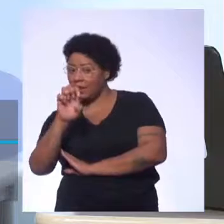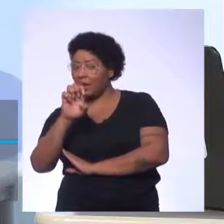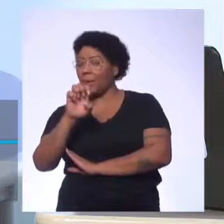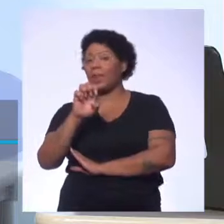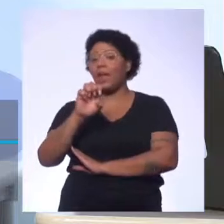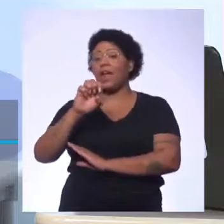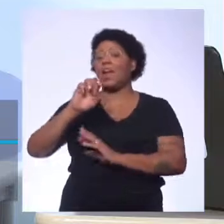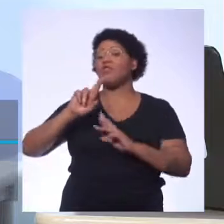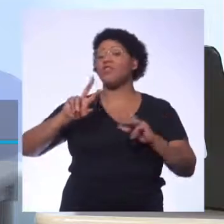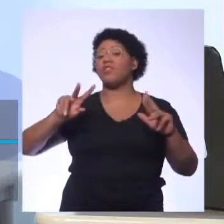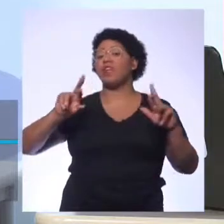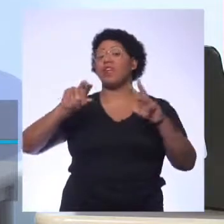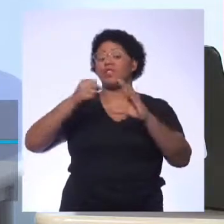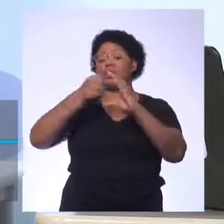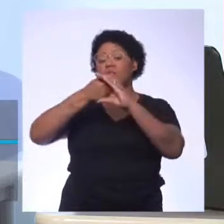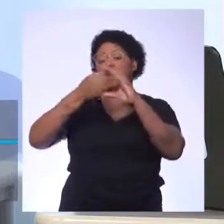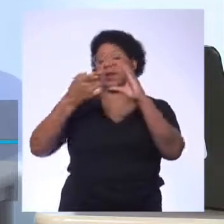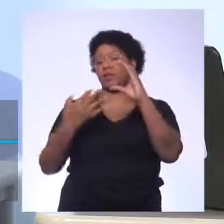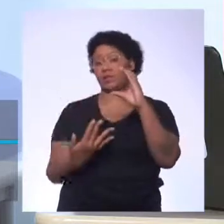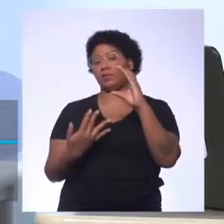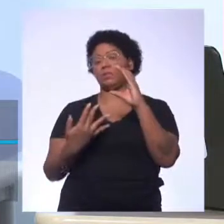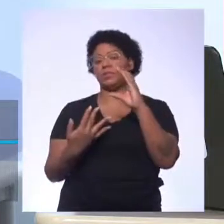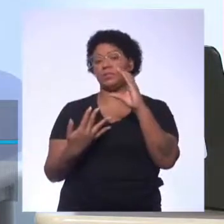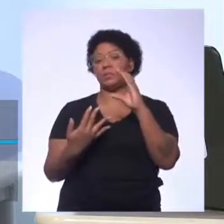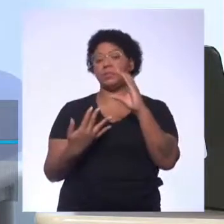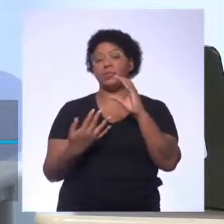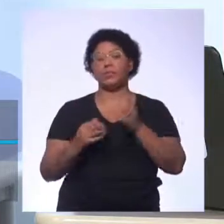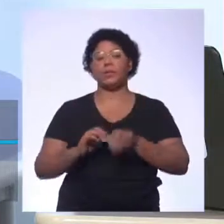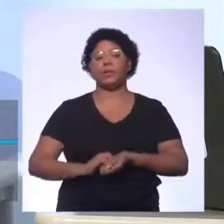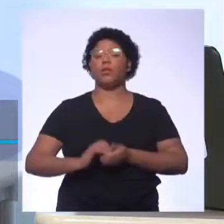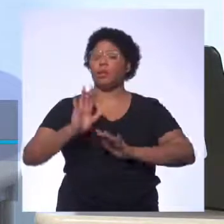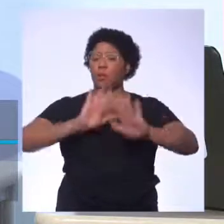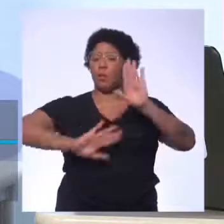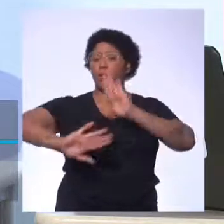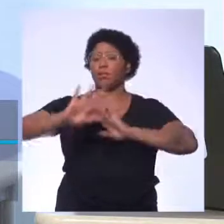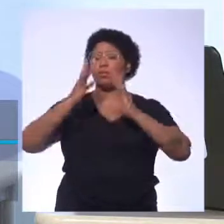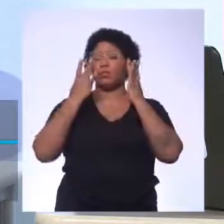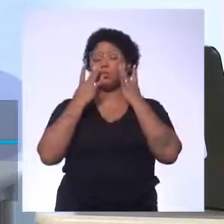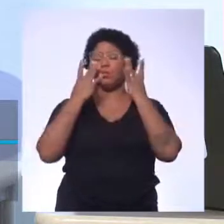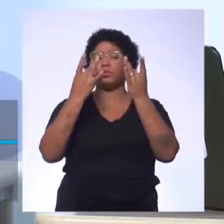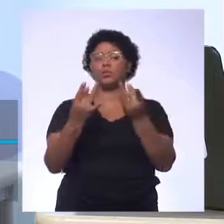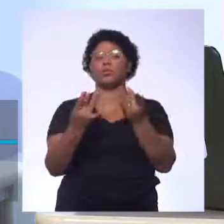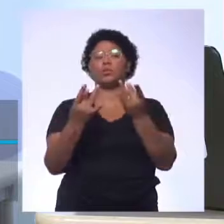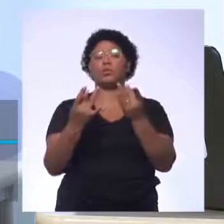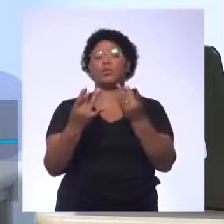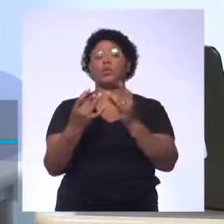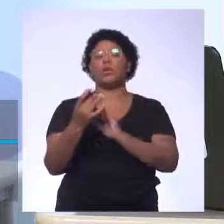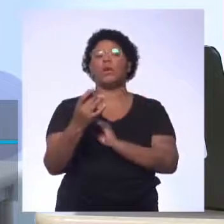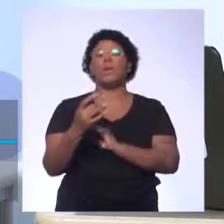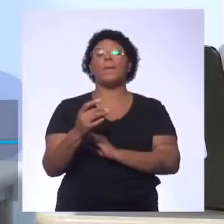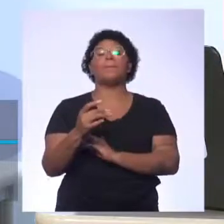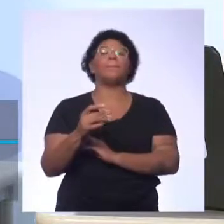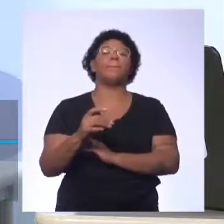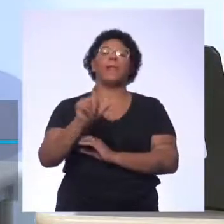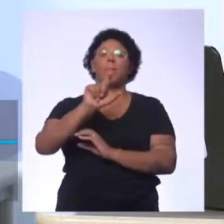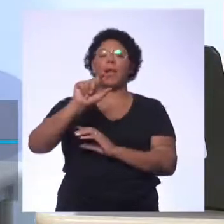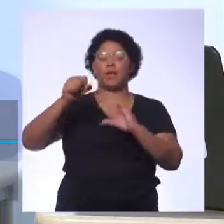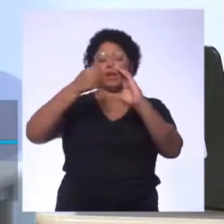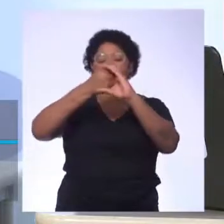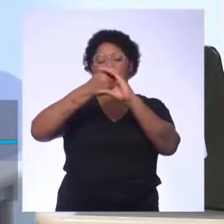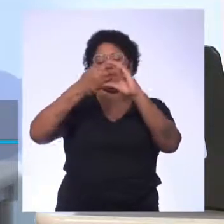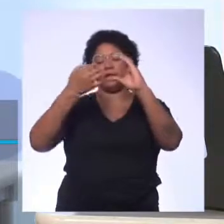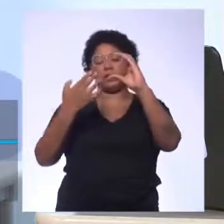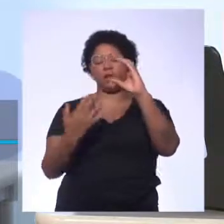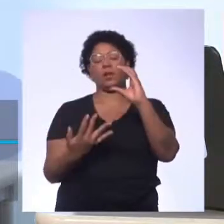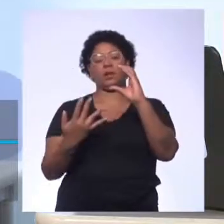ter uma qualidade ou uma característica que não é tão positiva assim. Então, eu prefiro usar a denominação característica, tá bom?